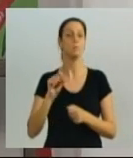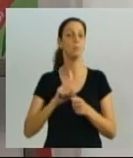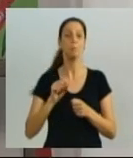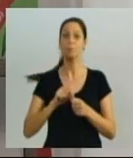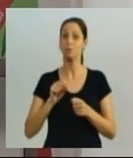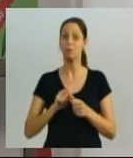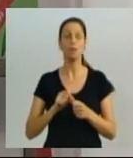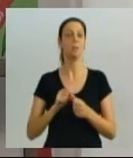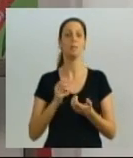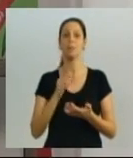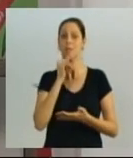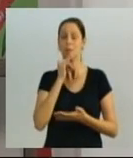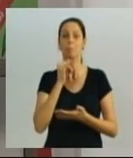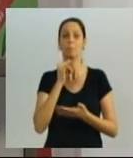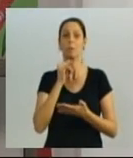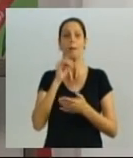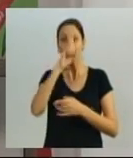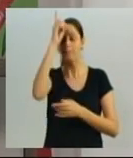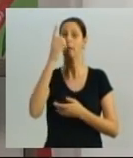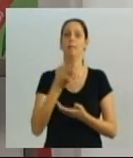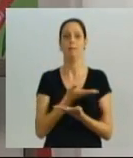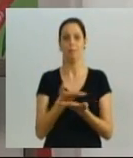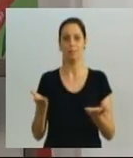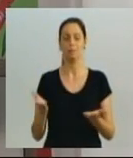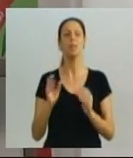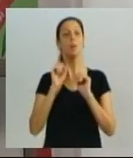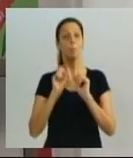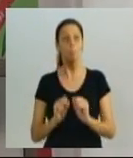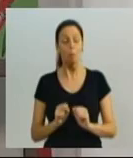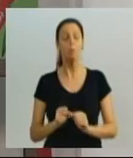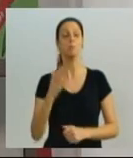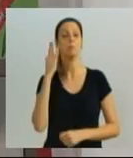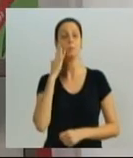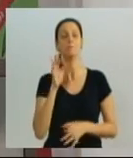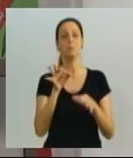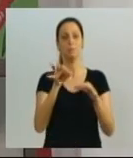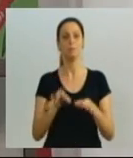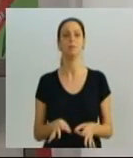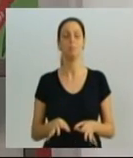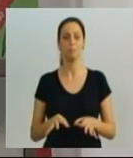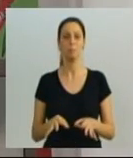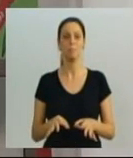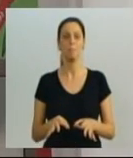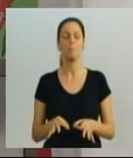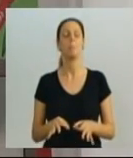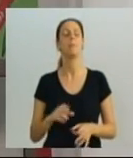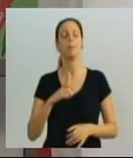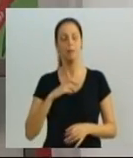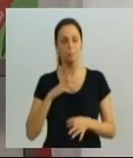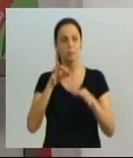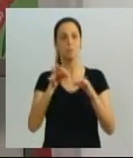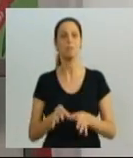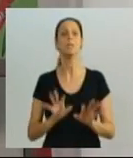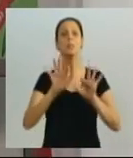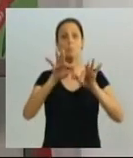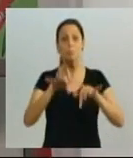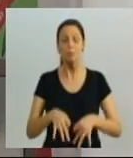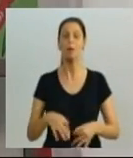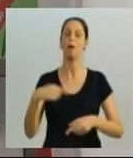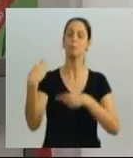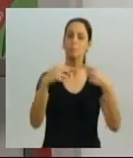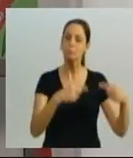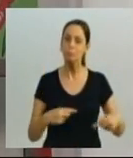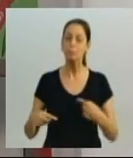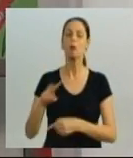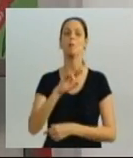de iniciativas como estas. E podem ter certeza, Marcos, pode ter certeza que, ao final de toda essa discussão, nós